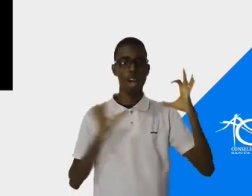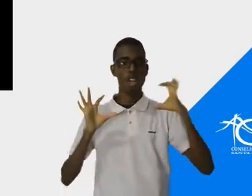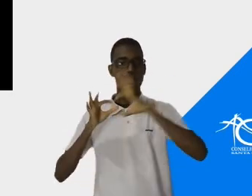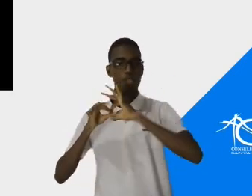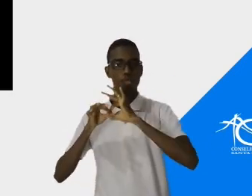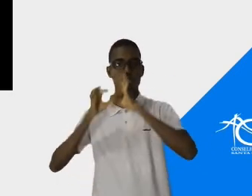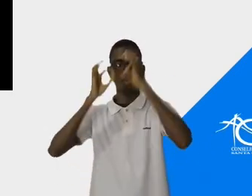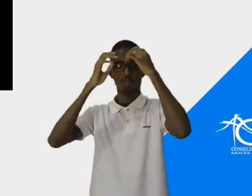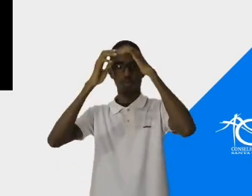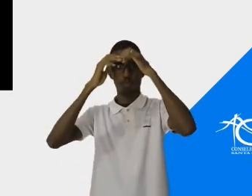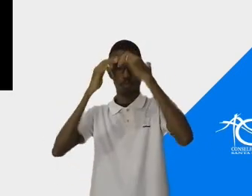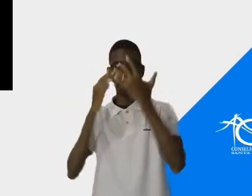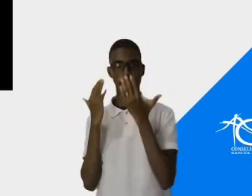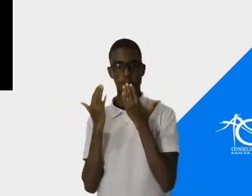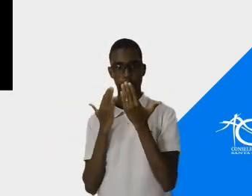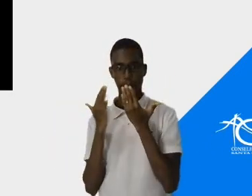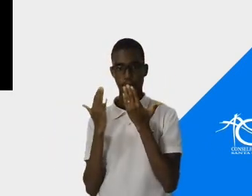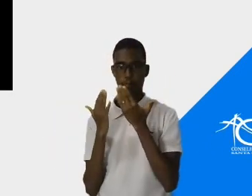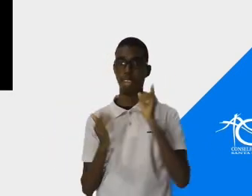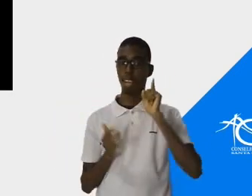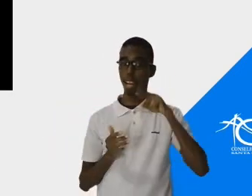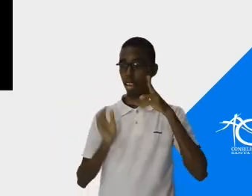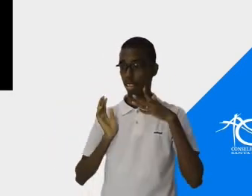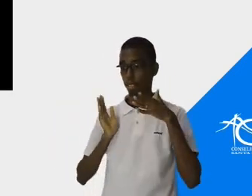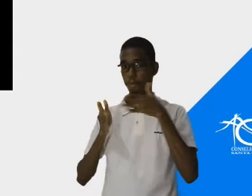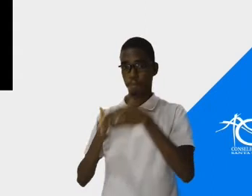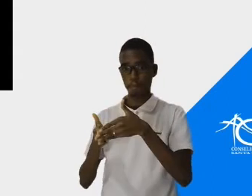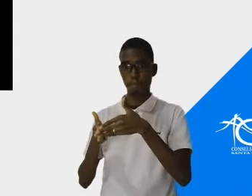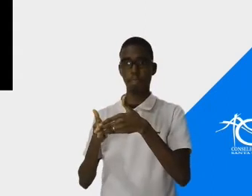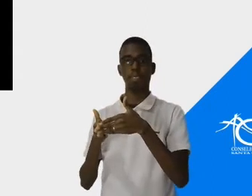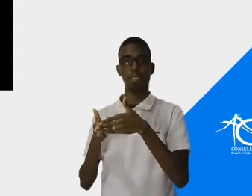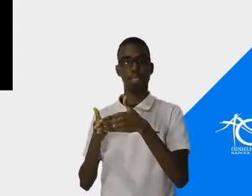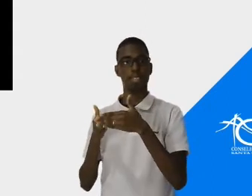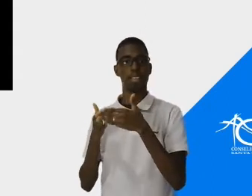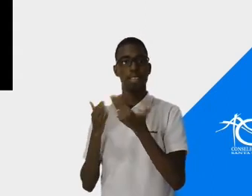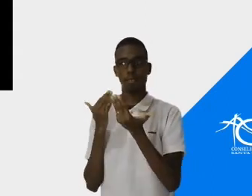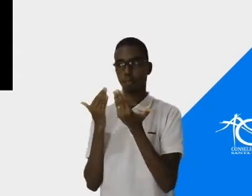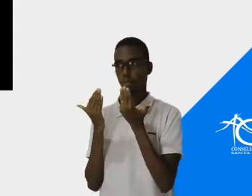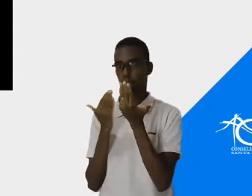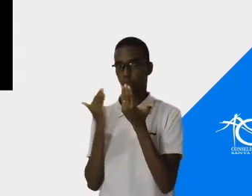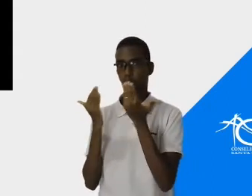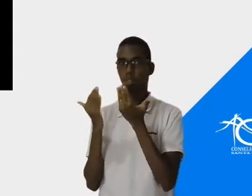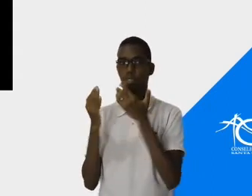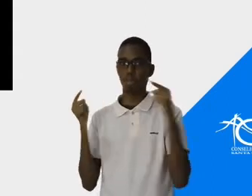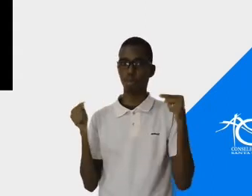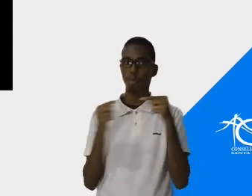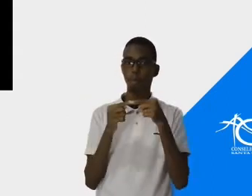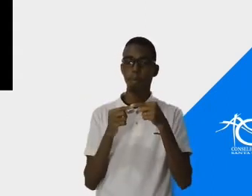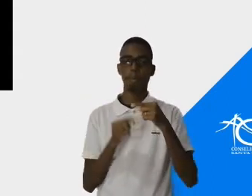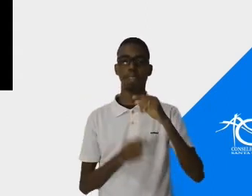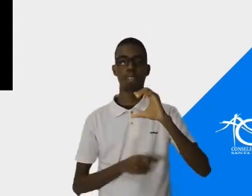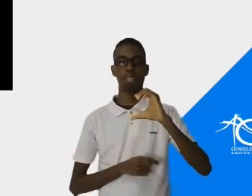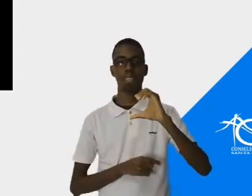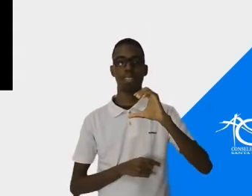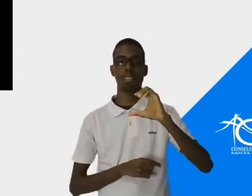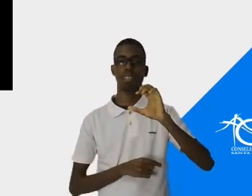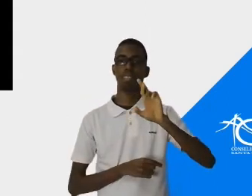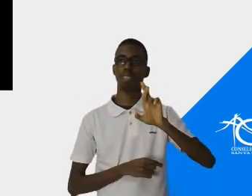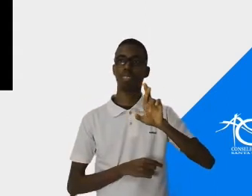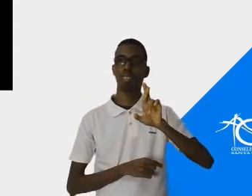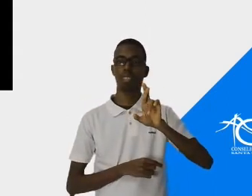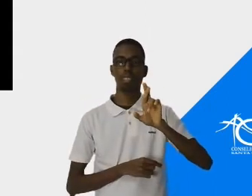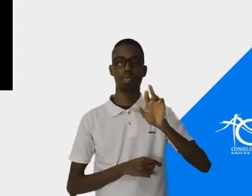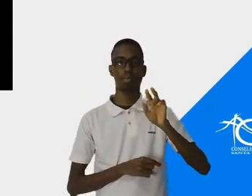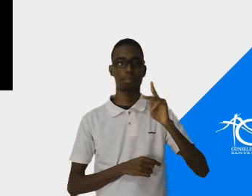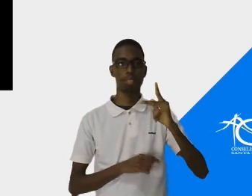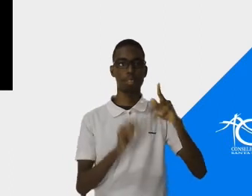como uma especialidade da psicologia, conforme o Conselho Federal de Psicologia em 2004. E hoje,